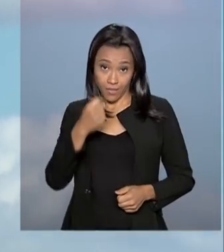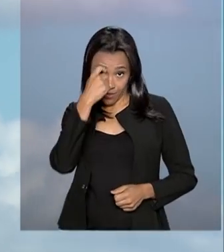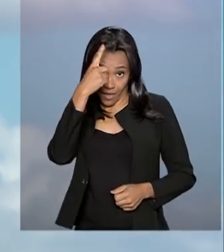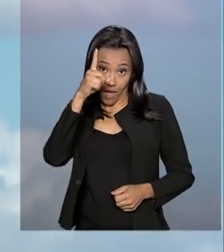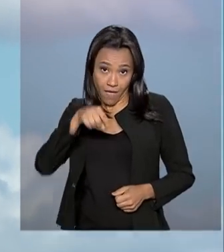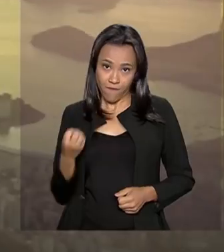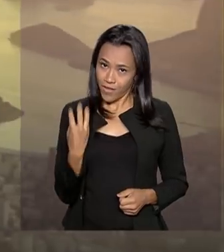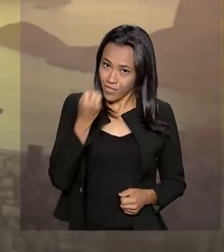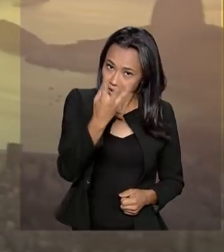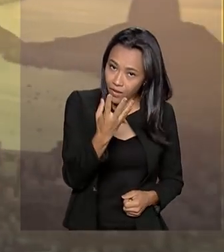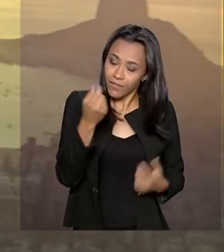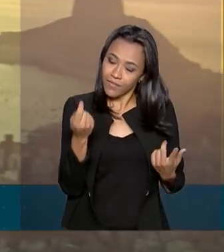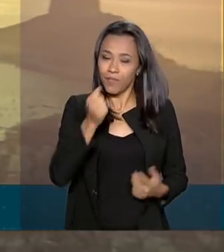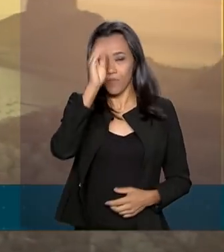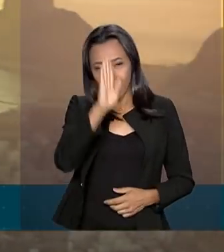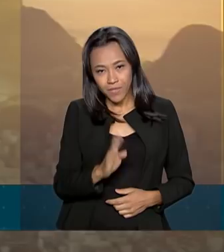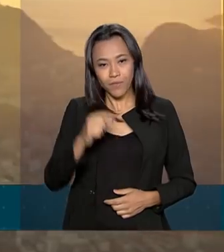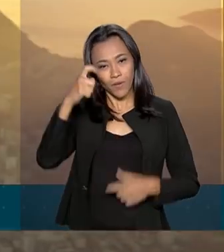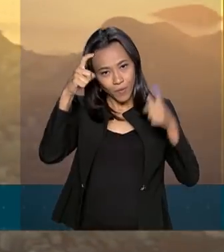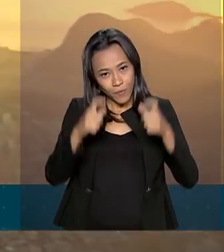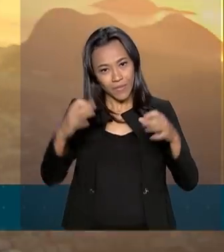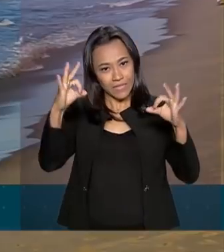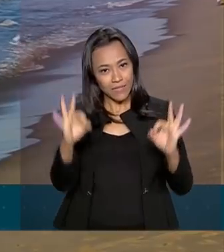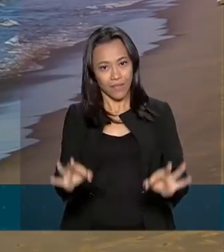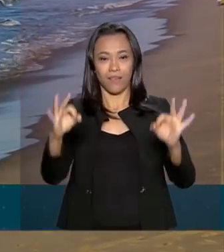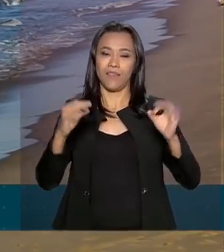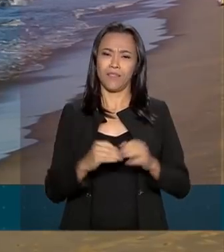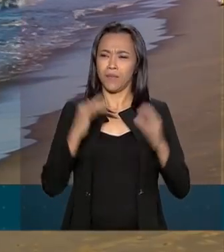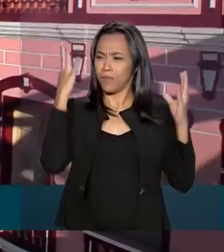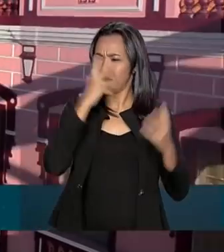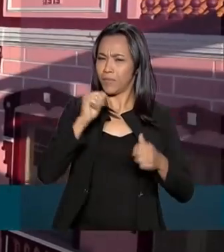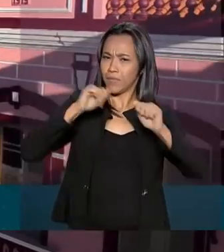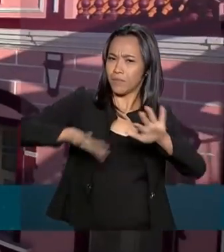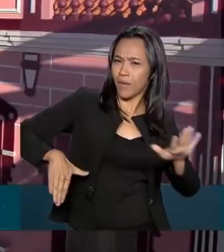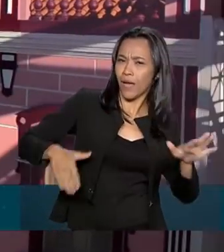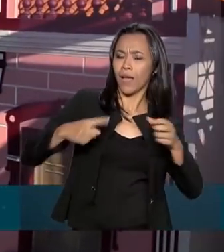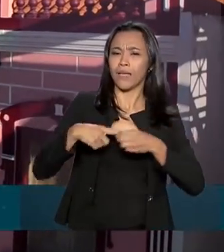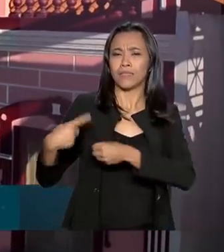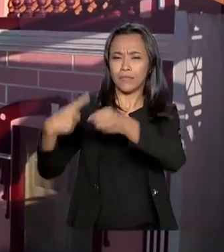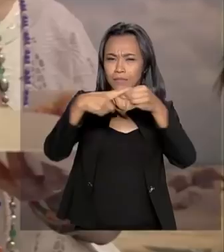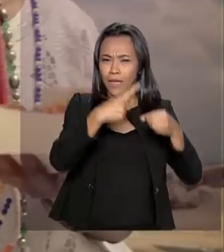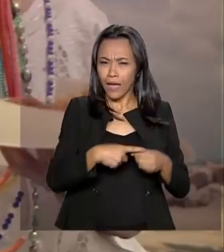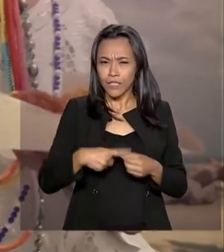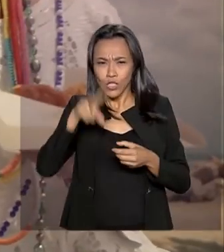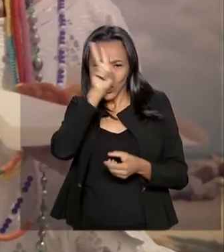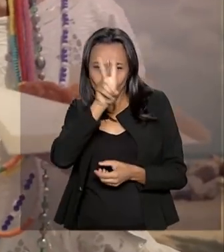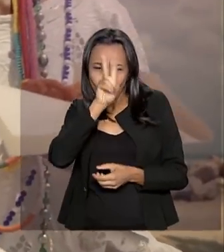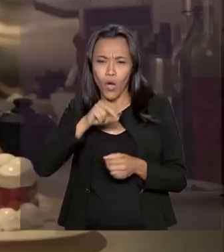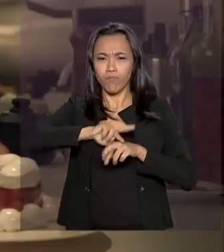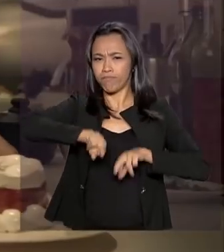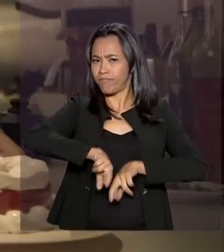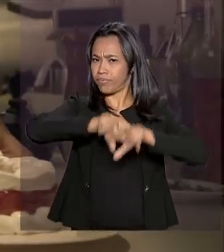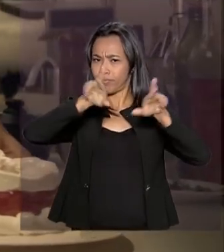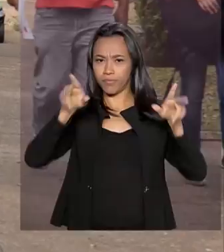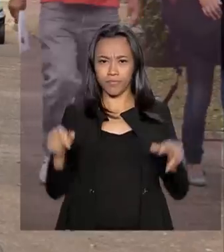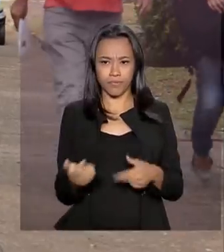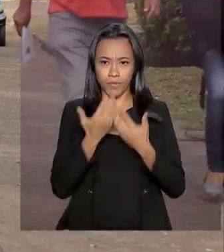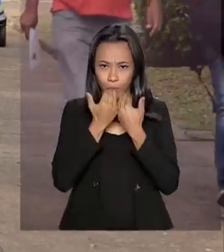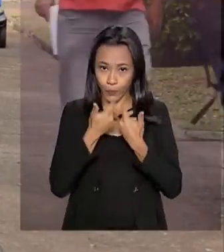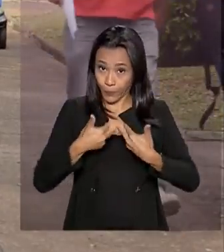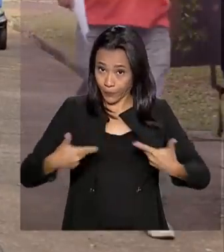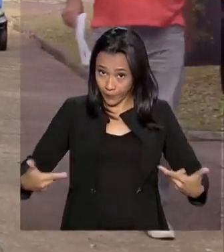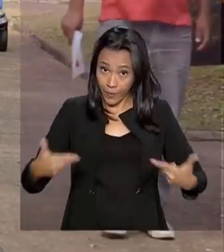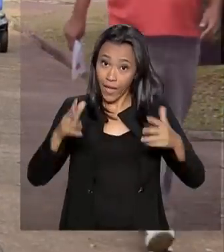ideia é viajar, o Brasil é o destino ideal. Belas praias, cidades históricas, diversidade gastronômica.